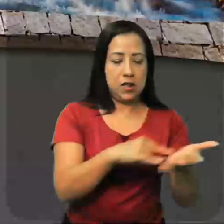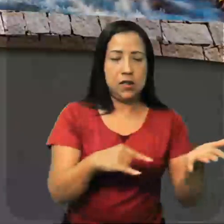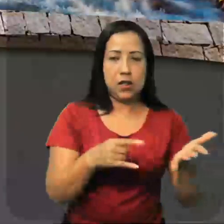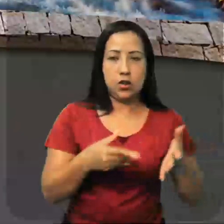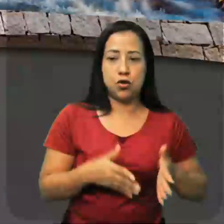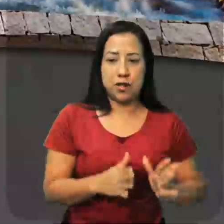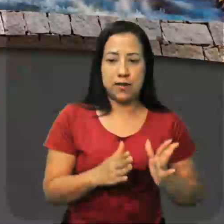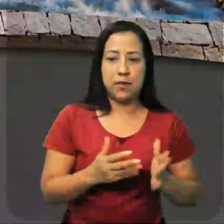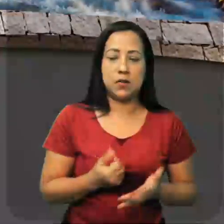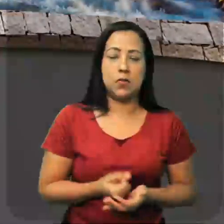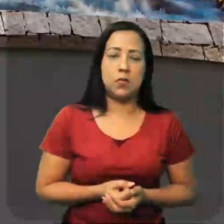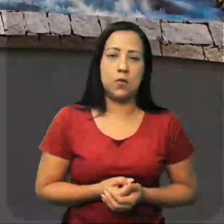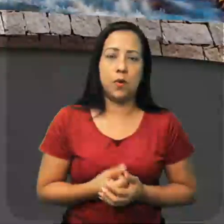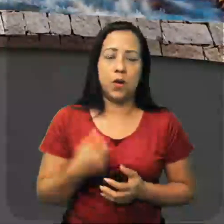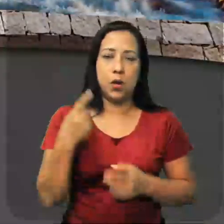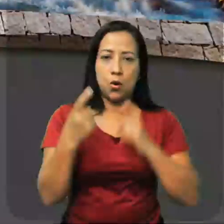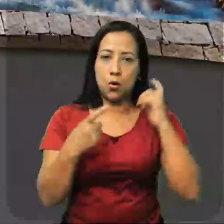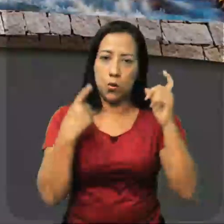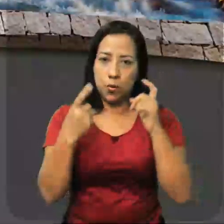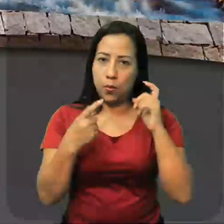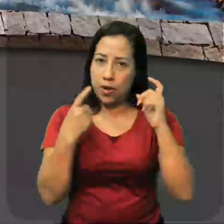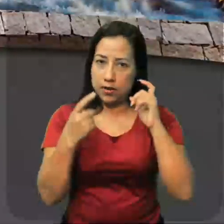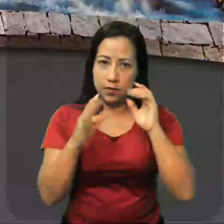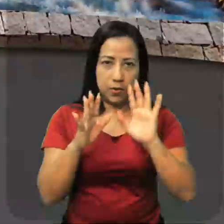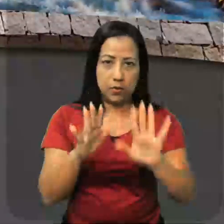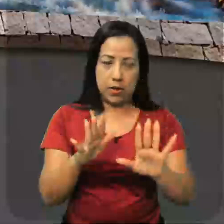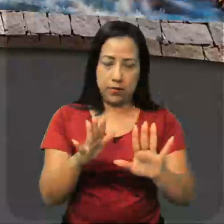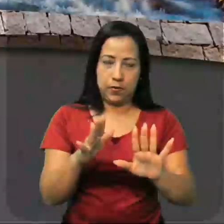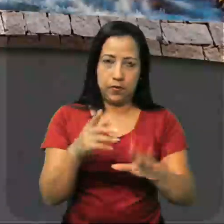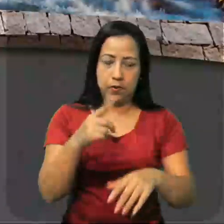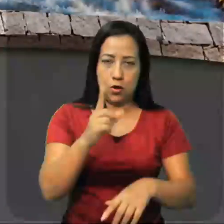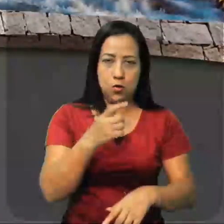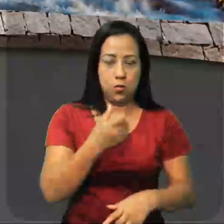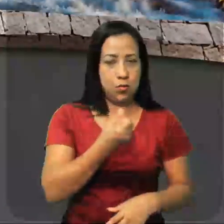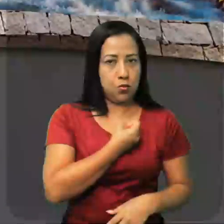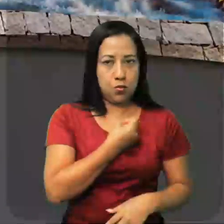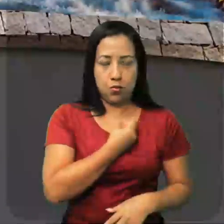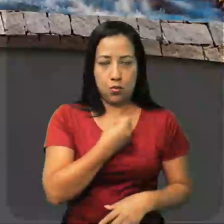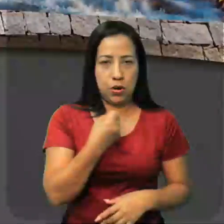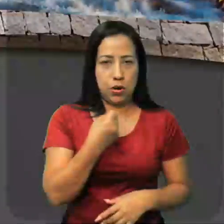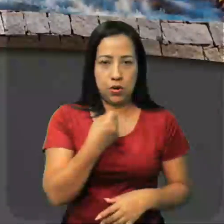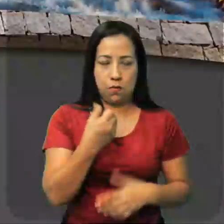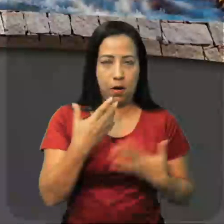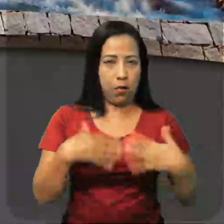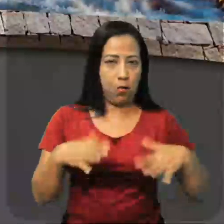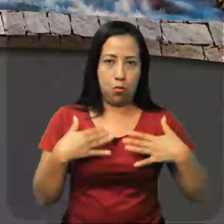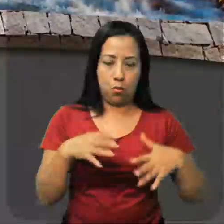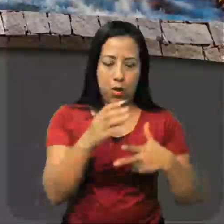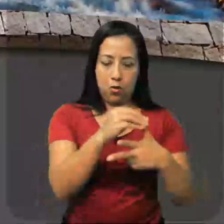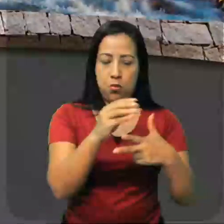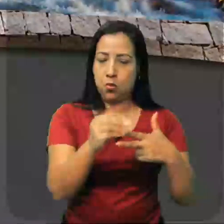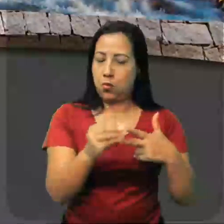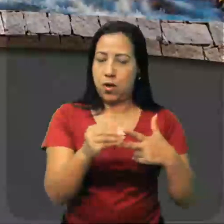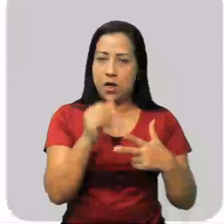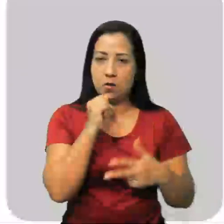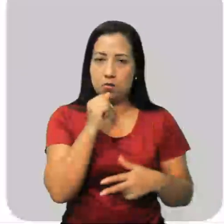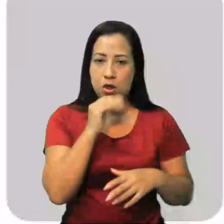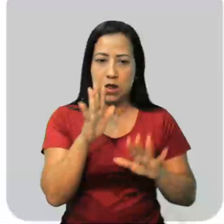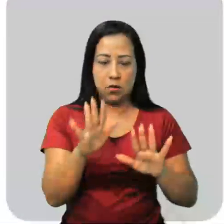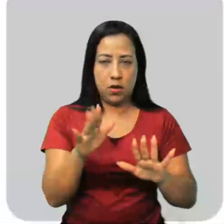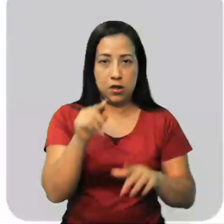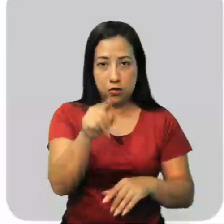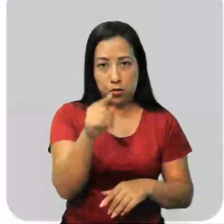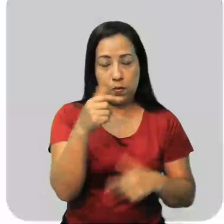Não vai se preocupar que você não vai fazer isso não, nem no Enem vem essa continha não, tá? Pode ficar tranquilo, tá? Isso é apenas para você saber. Olha aqui na telinha,